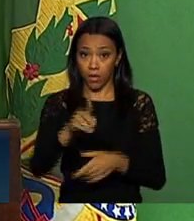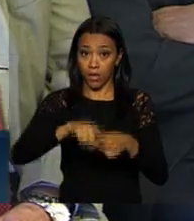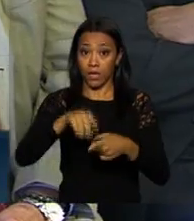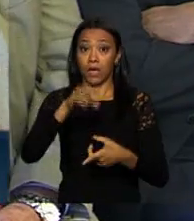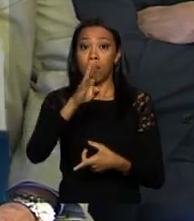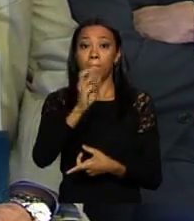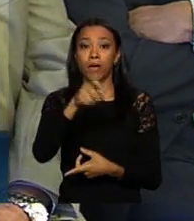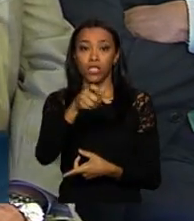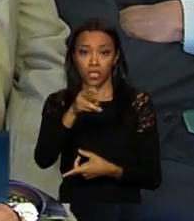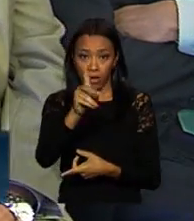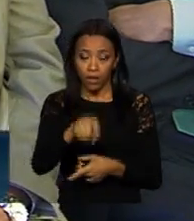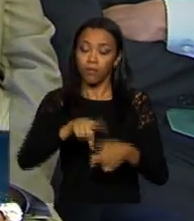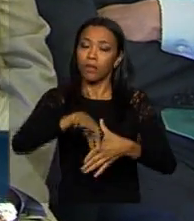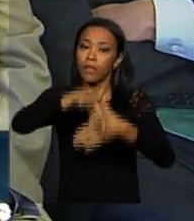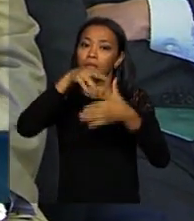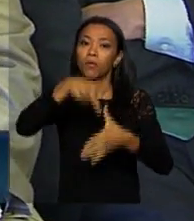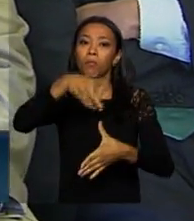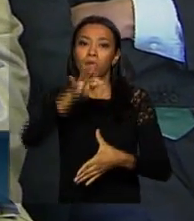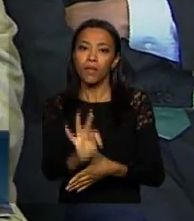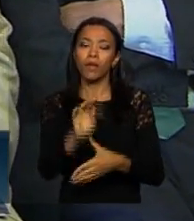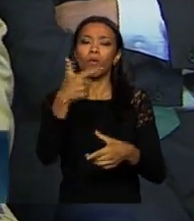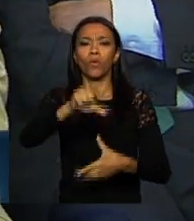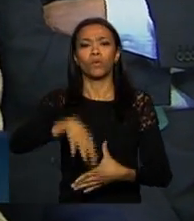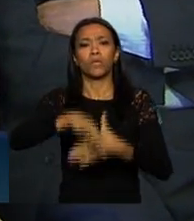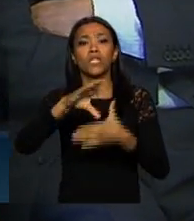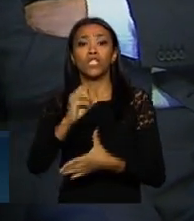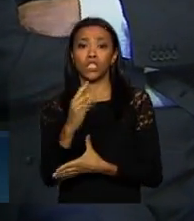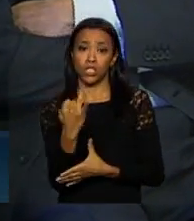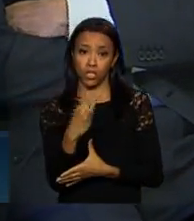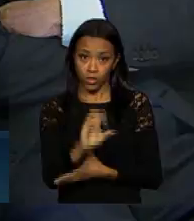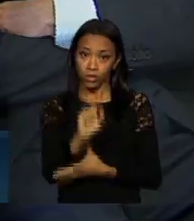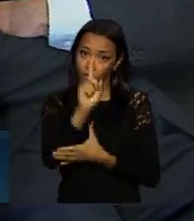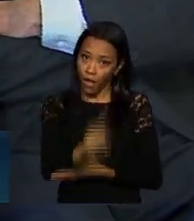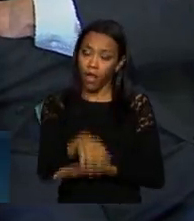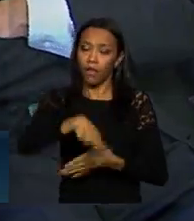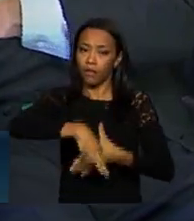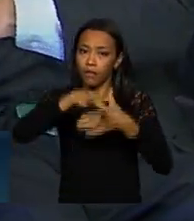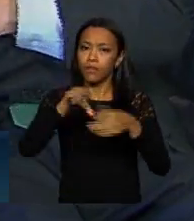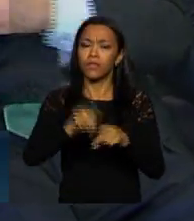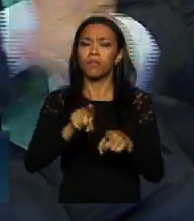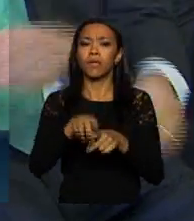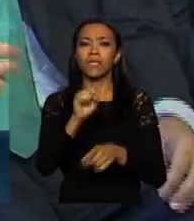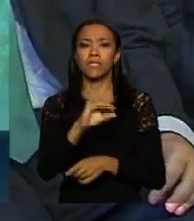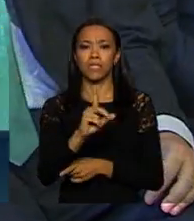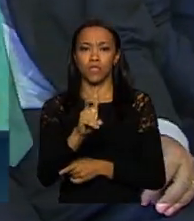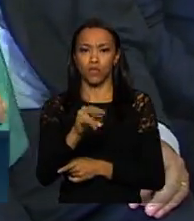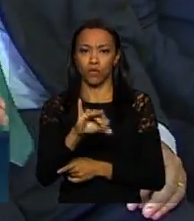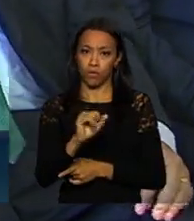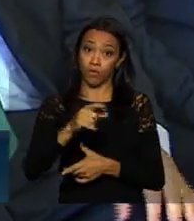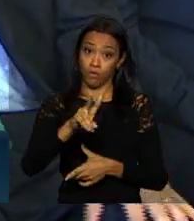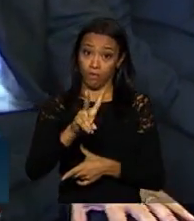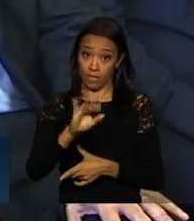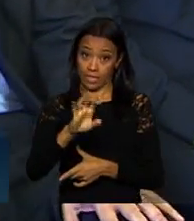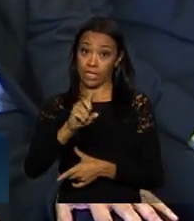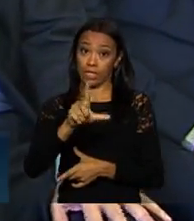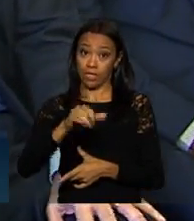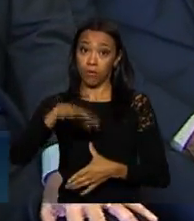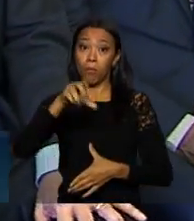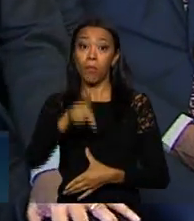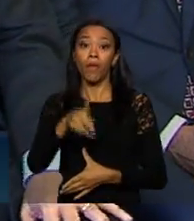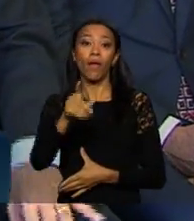Machado líder do PT Chico Lopes vice-líder do pcdb e Silvio Costa vice-líder do